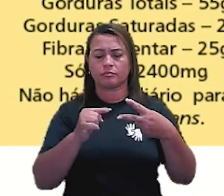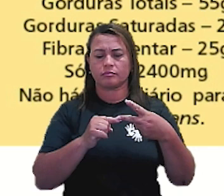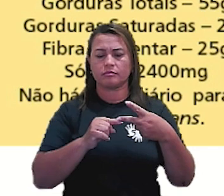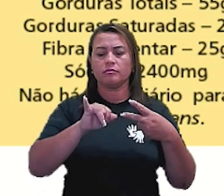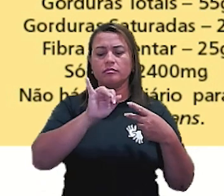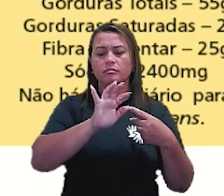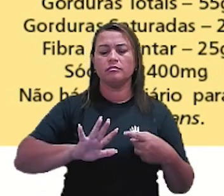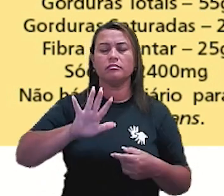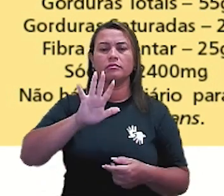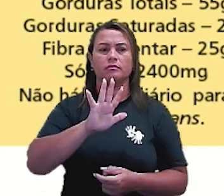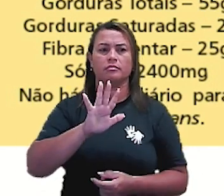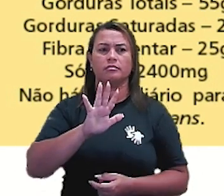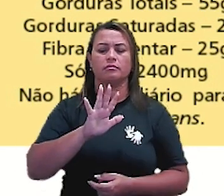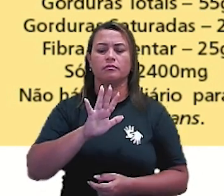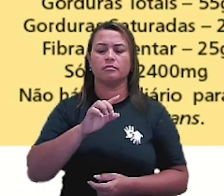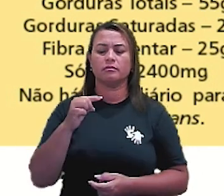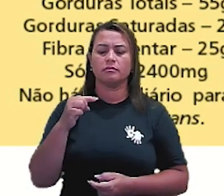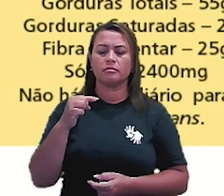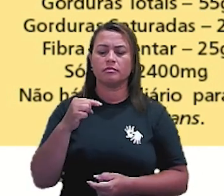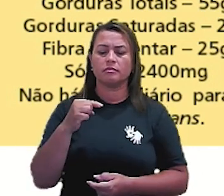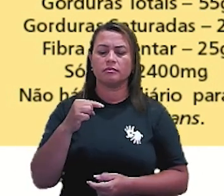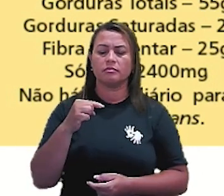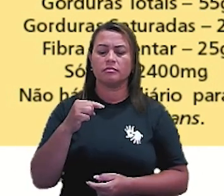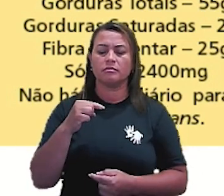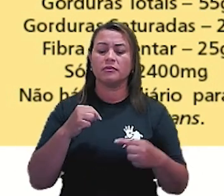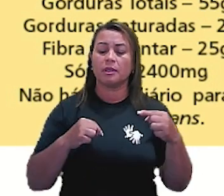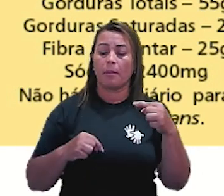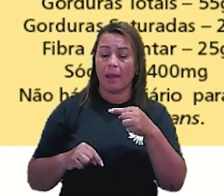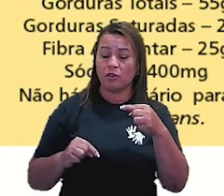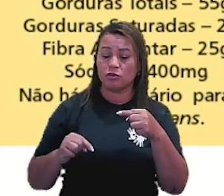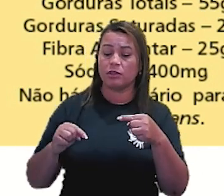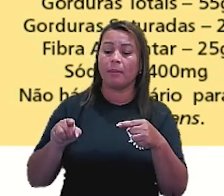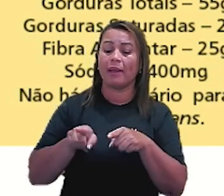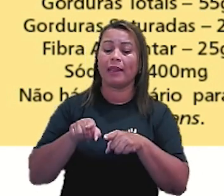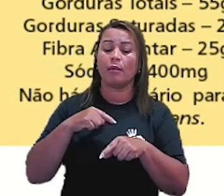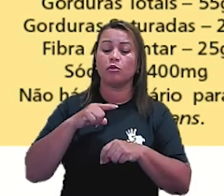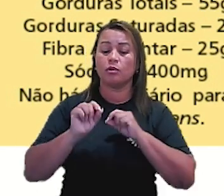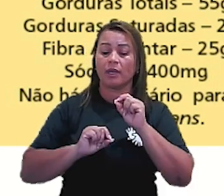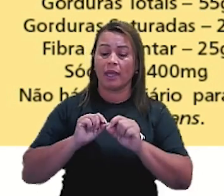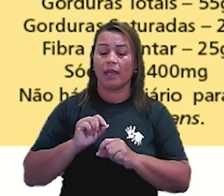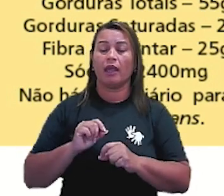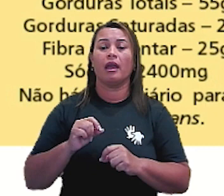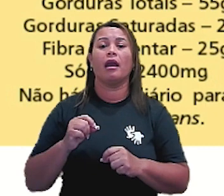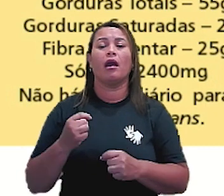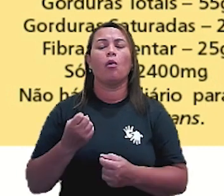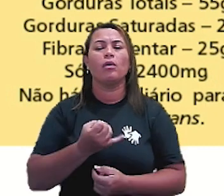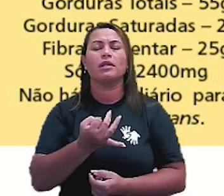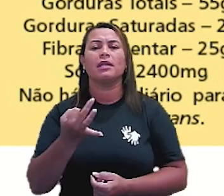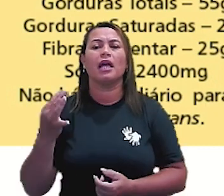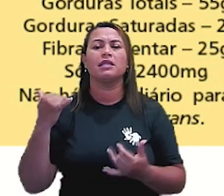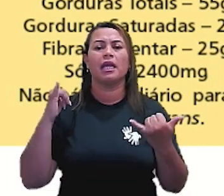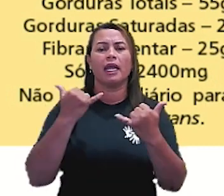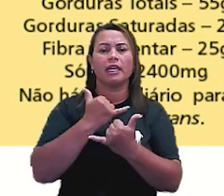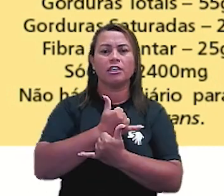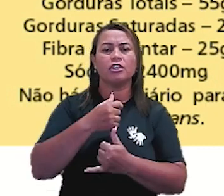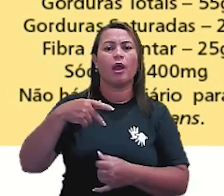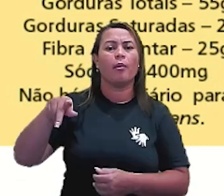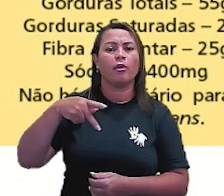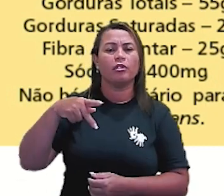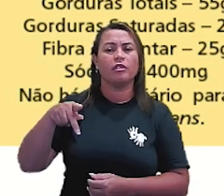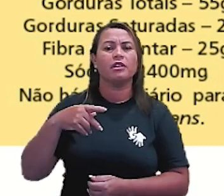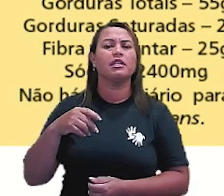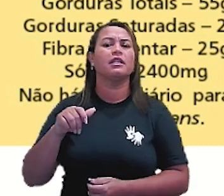né, dessa porção, dessa medida caseira, a gente tem aí os valores energéticos, carboidratos, proteínas, gorduras totais,